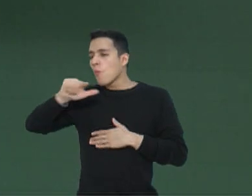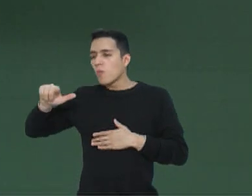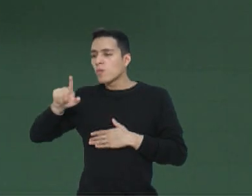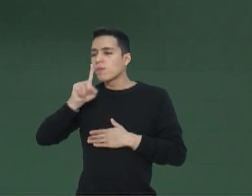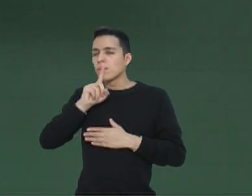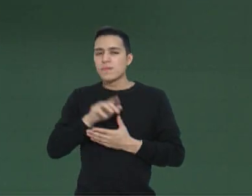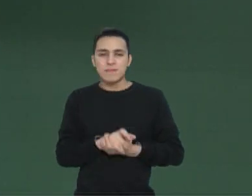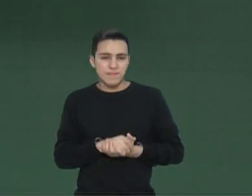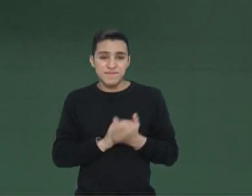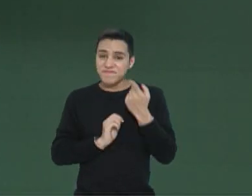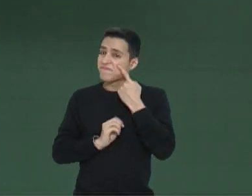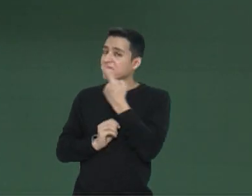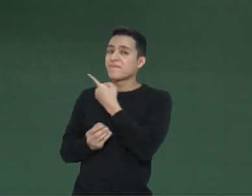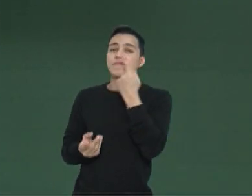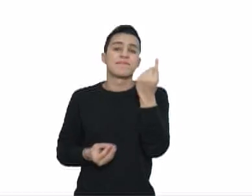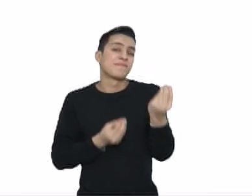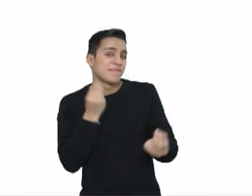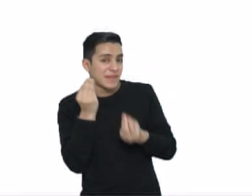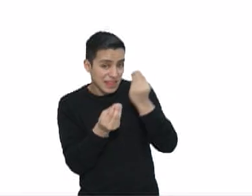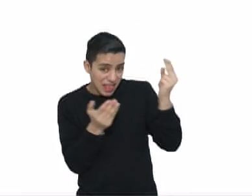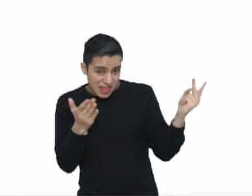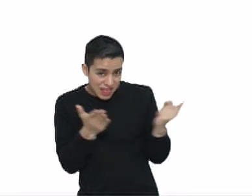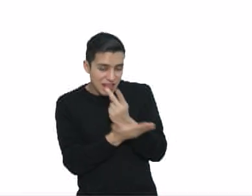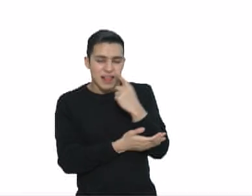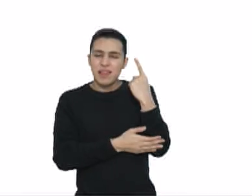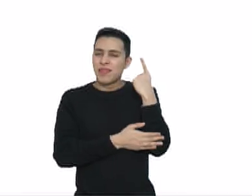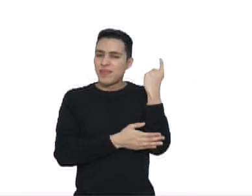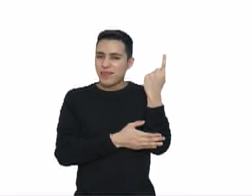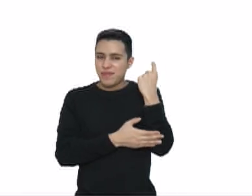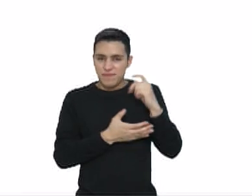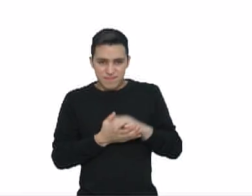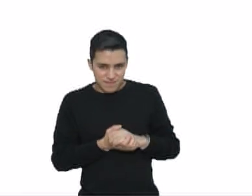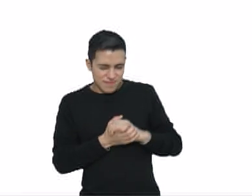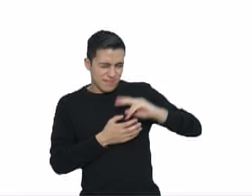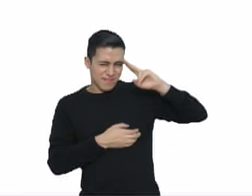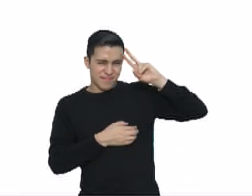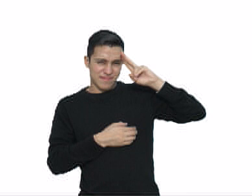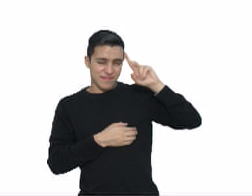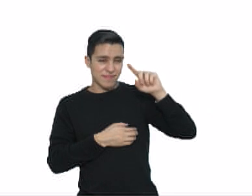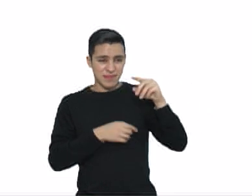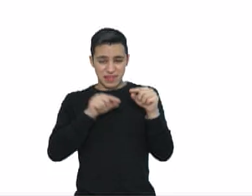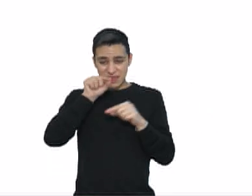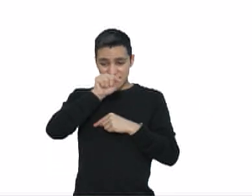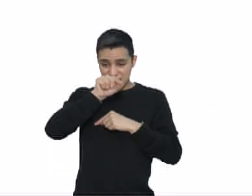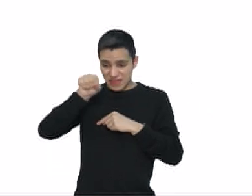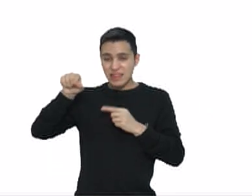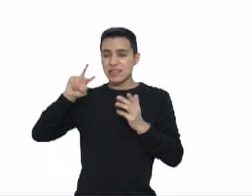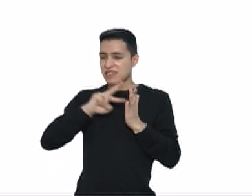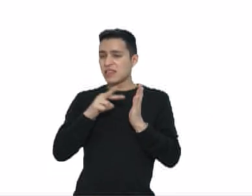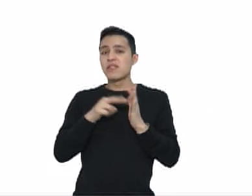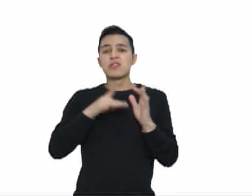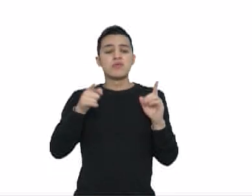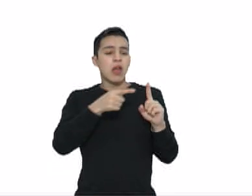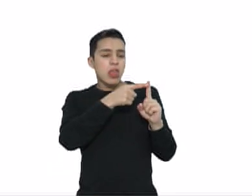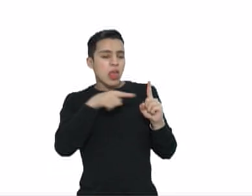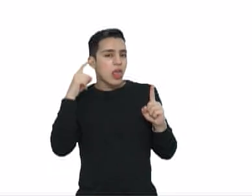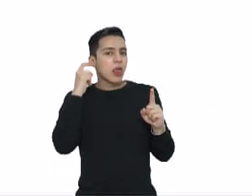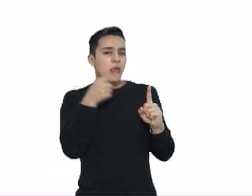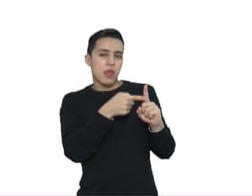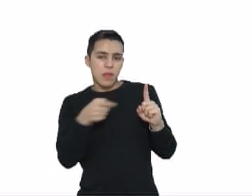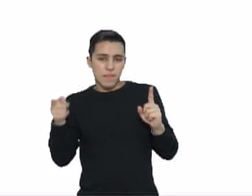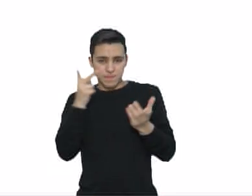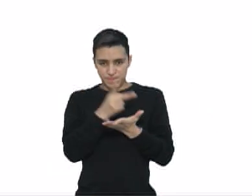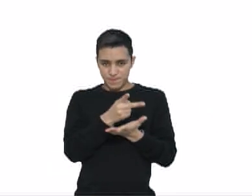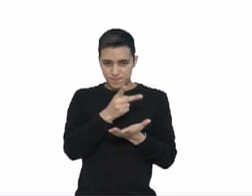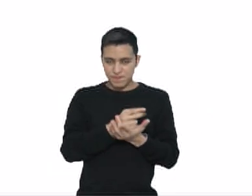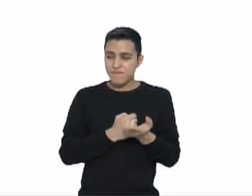silêncio. Observem como vão acontecendo os sons. Lembrem-se que os 3 pontinhos é apenas continuação da nota. Vejam